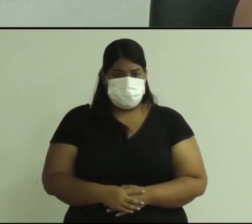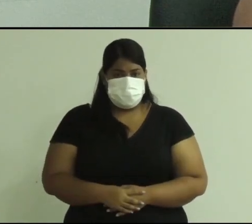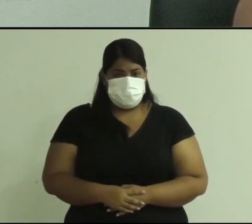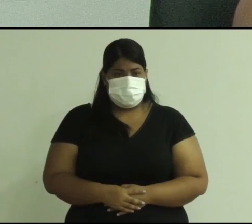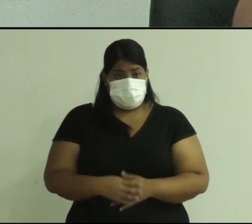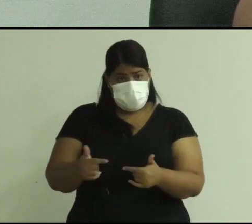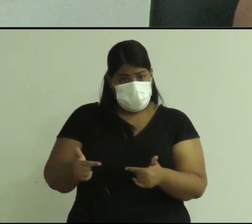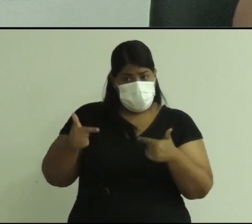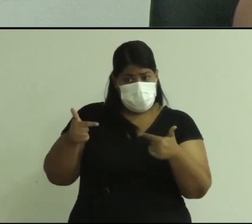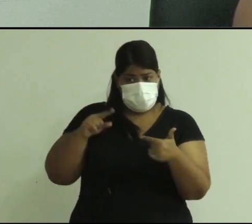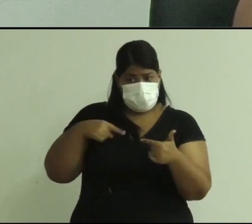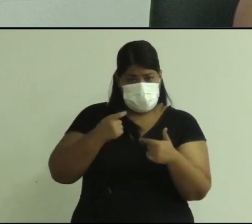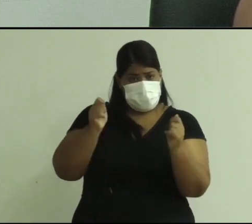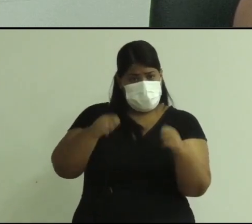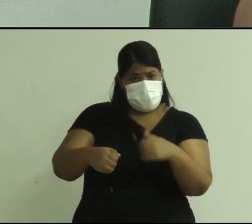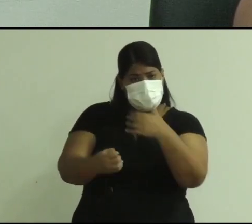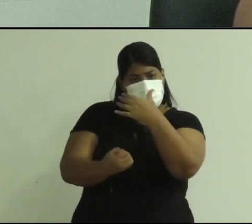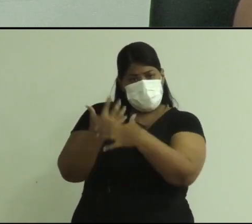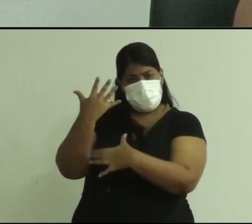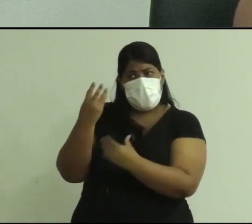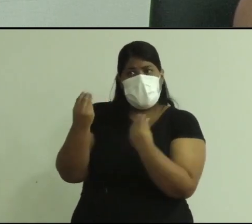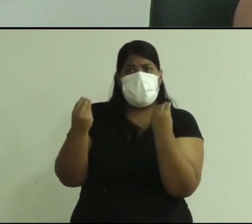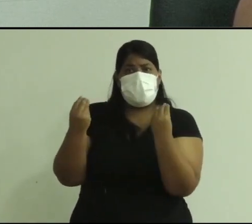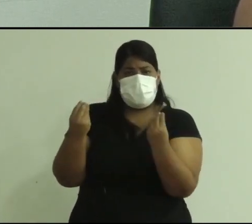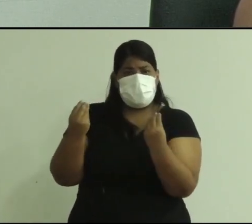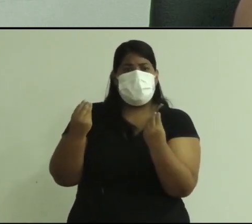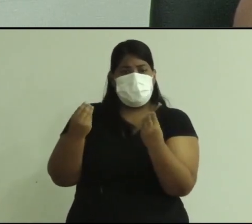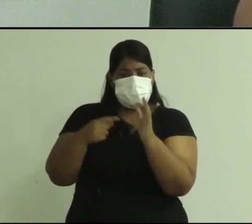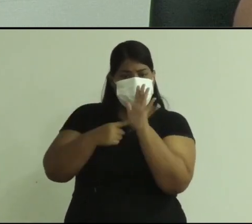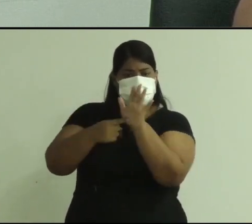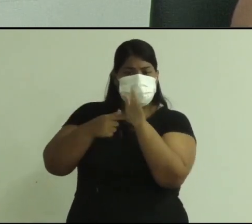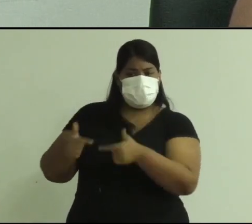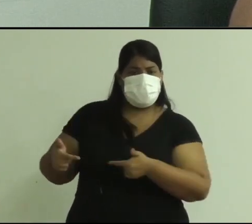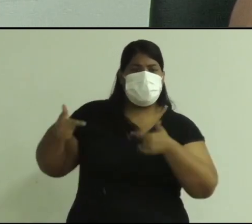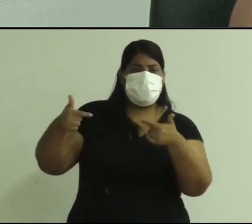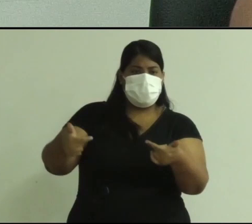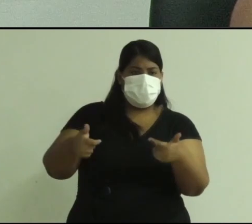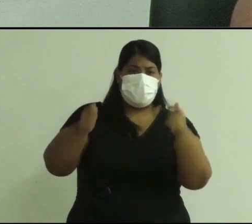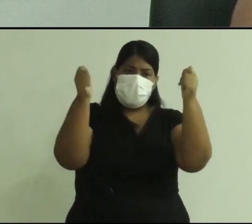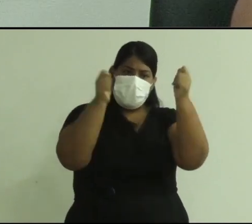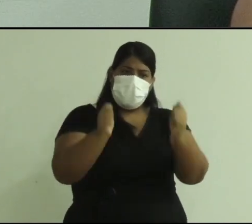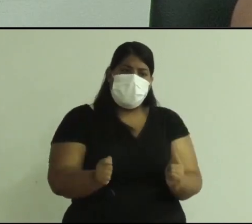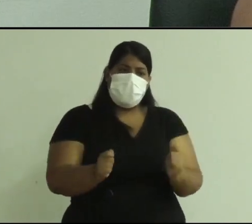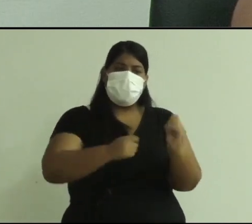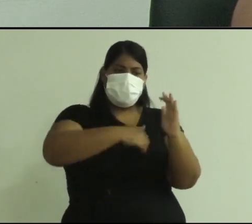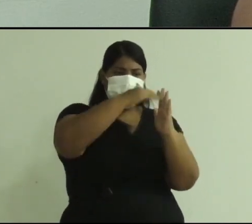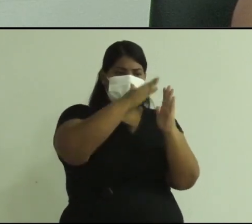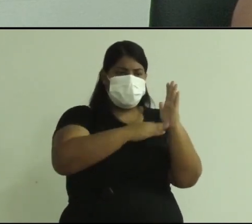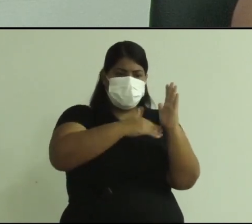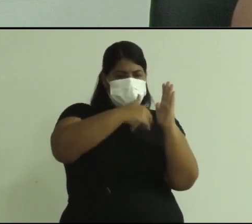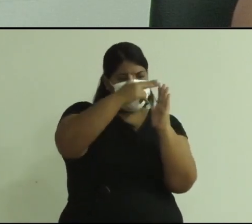As lutas que podemos criar, organismos que reforcem nossa luta, nossas artes, nossas pinturas,